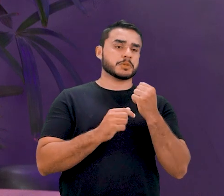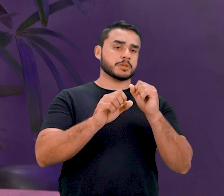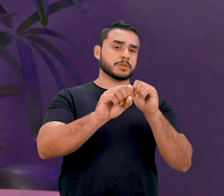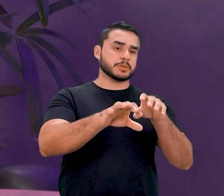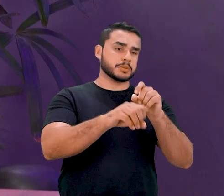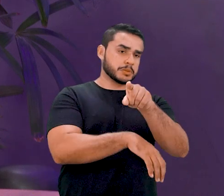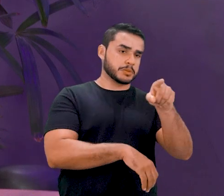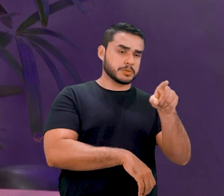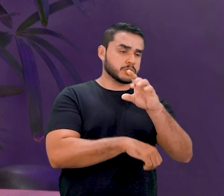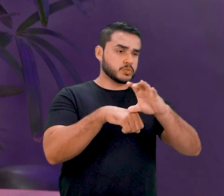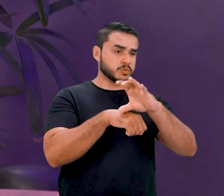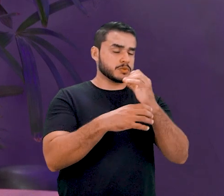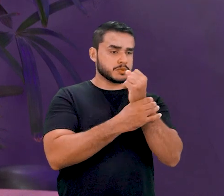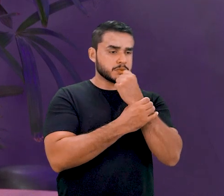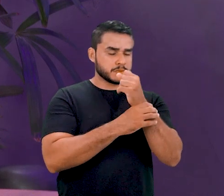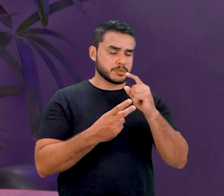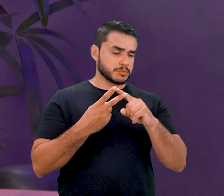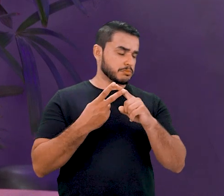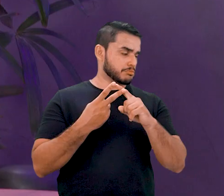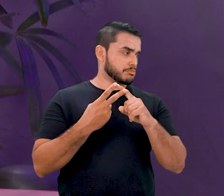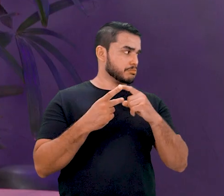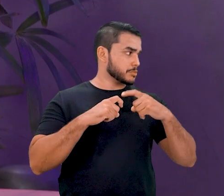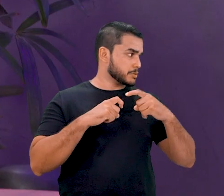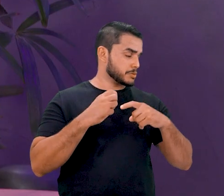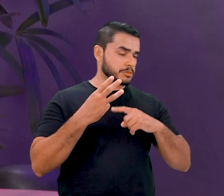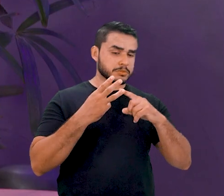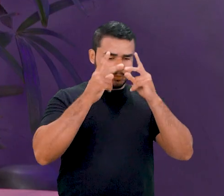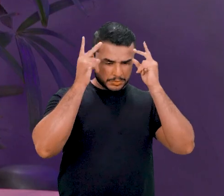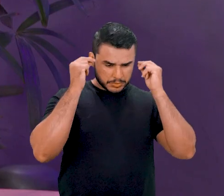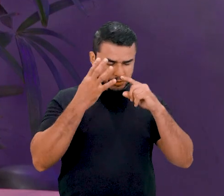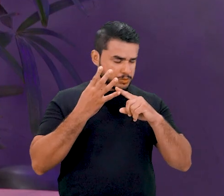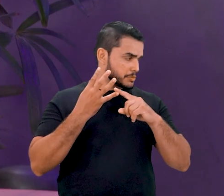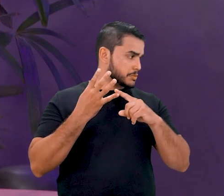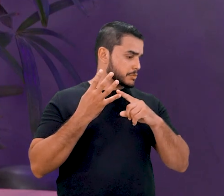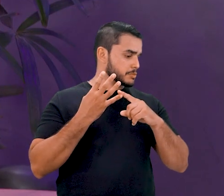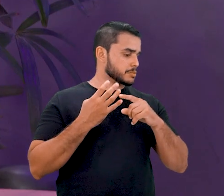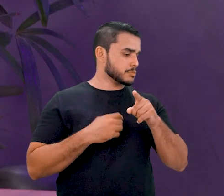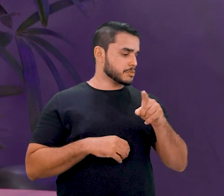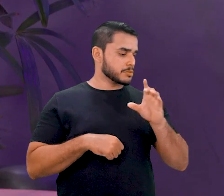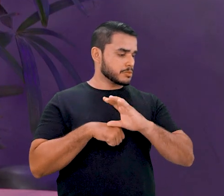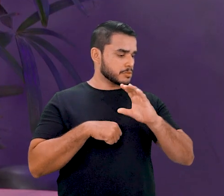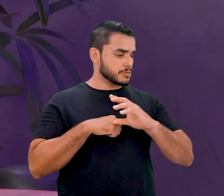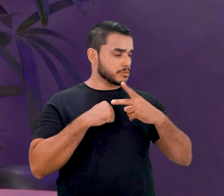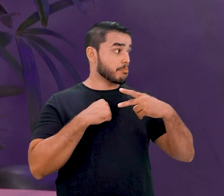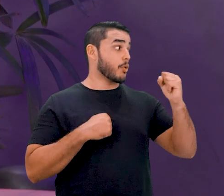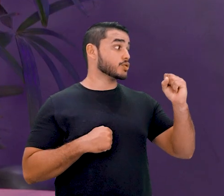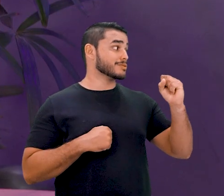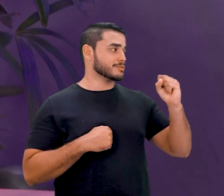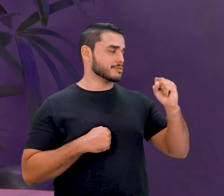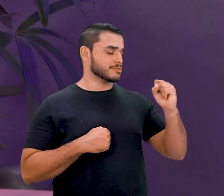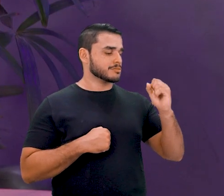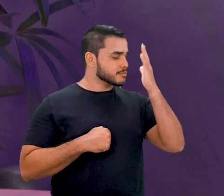fisioterapeutas, enfermeiros, psicólogos. É um curso voltado mesmo. É um curso sou professora de um curso de pós-graduação.